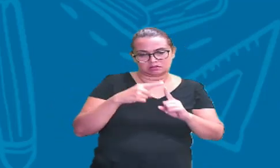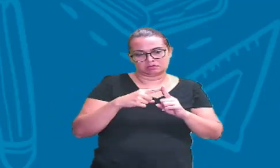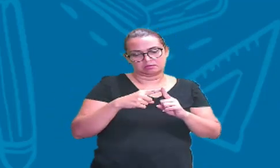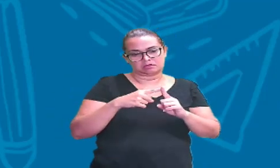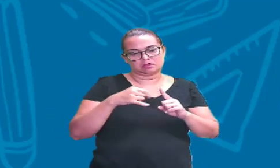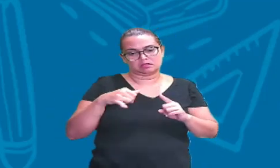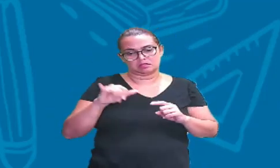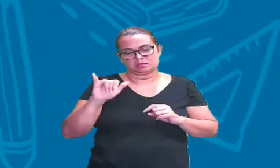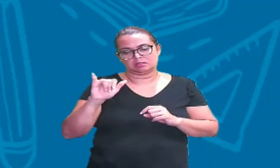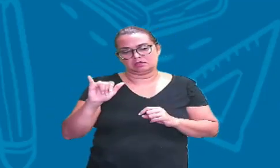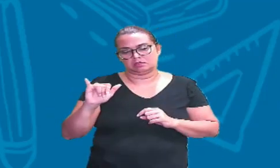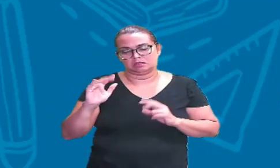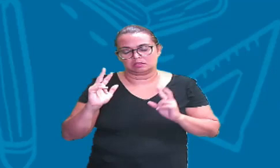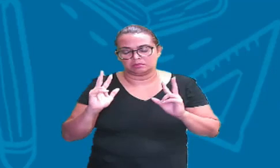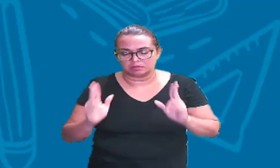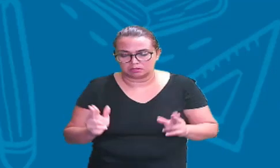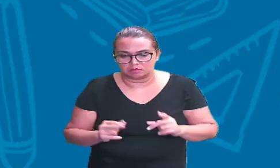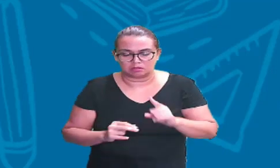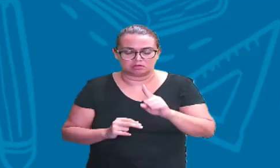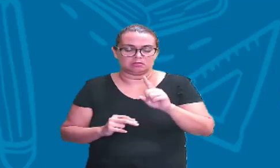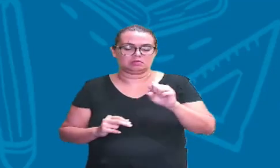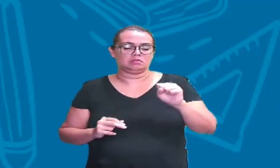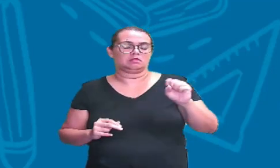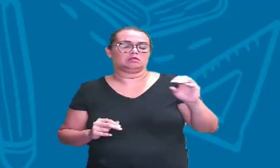mais Y é igual a